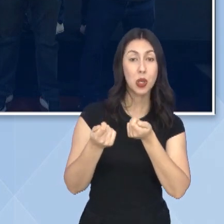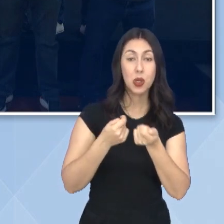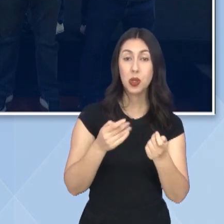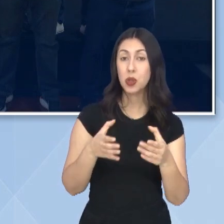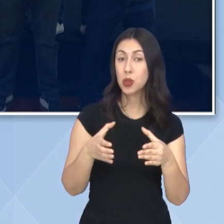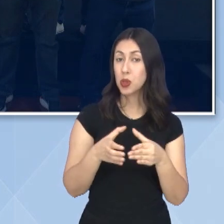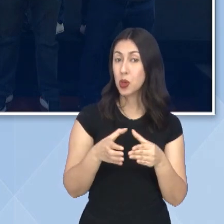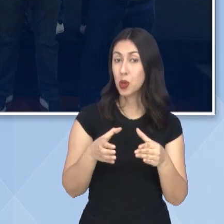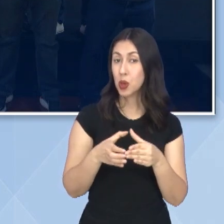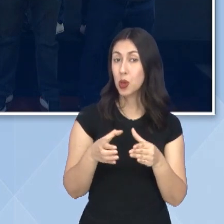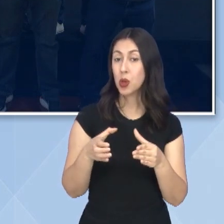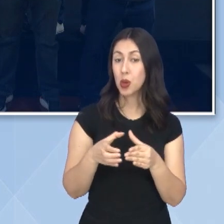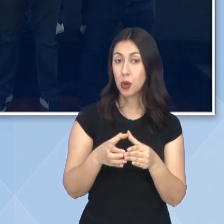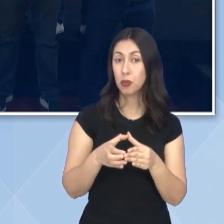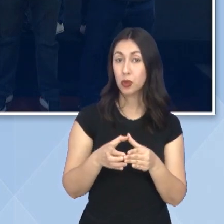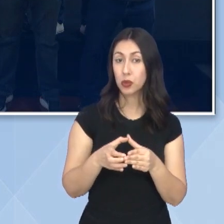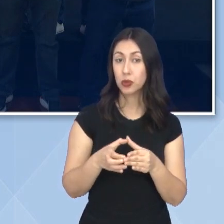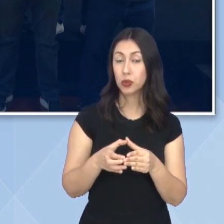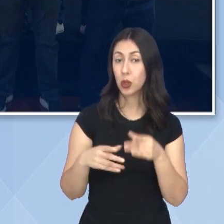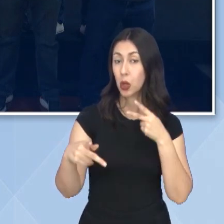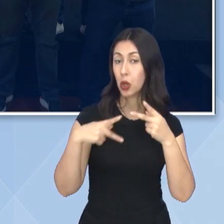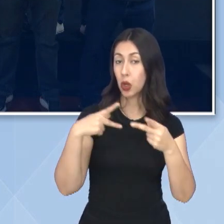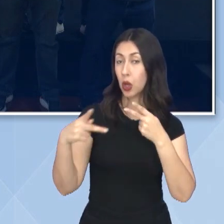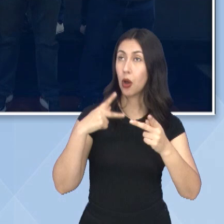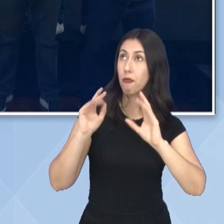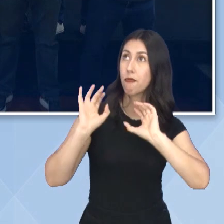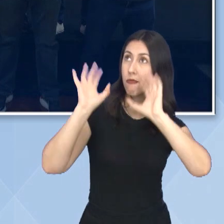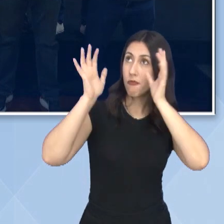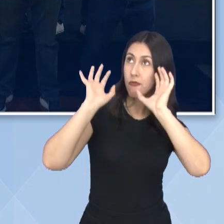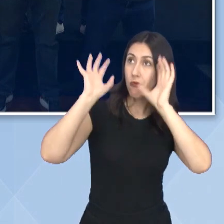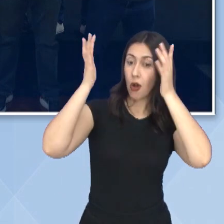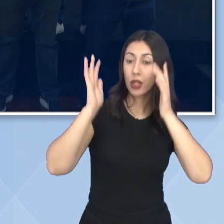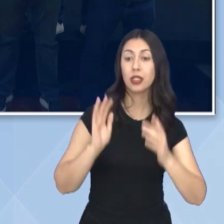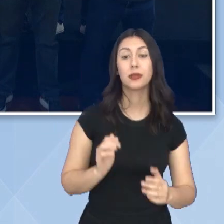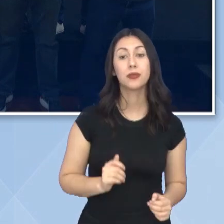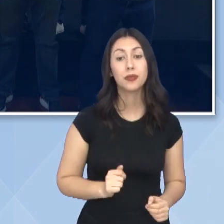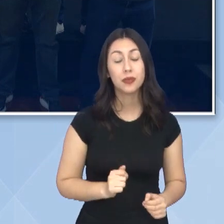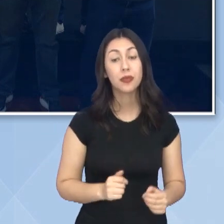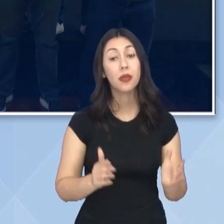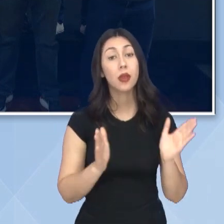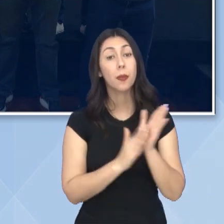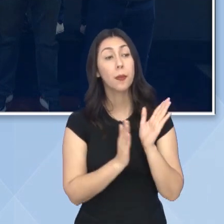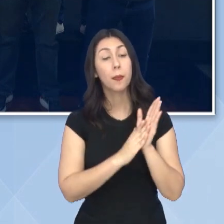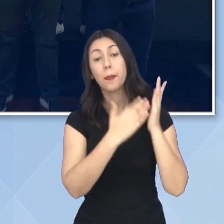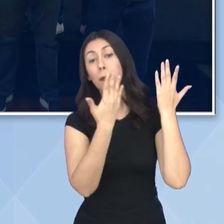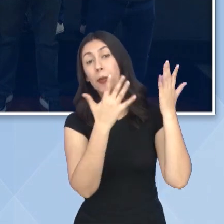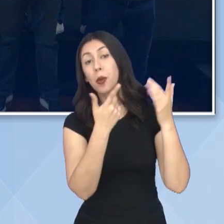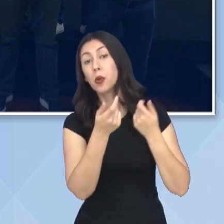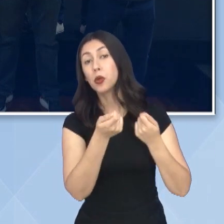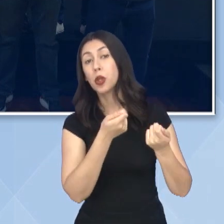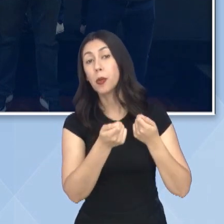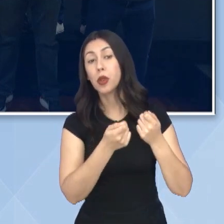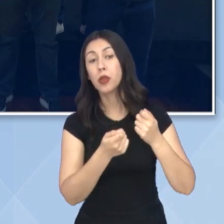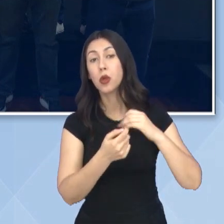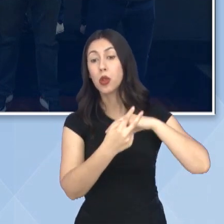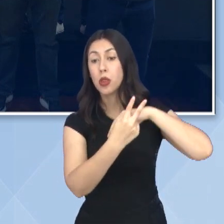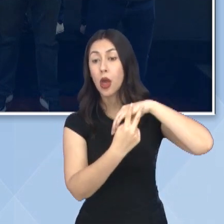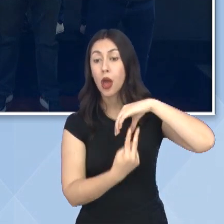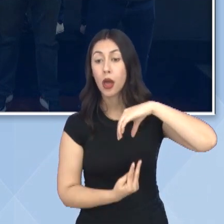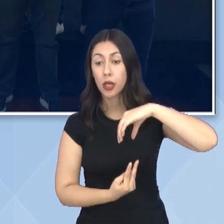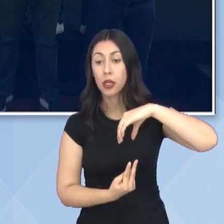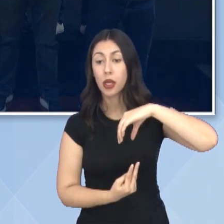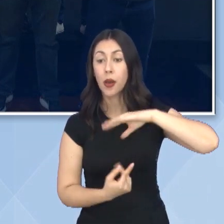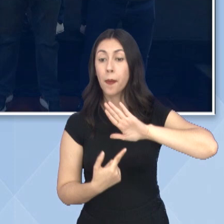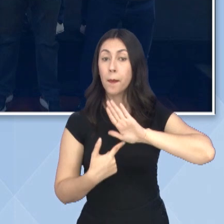clube aí do São José Vôlei, do Farmaconde. Parabéns ao administrador lá da Arena, apresentou